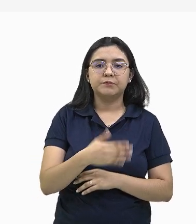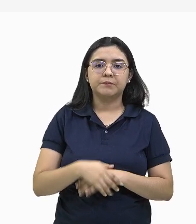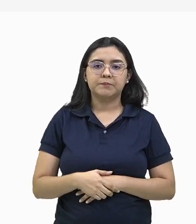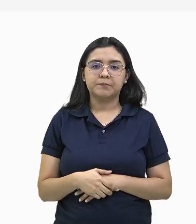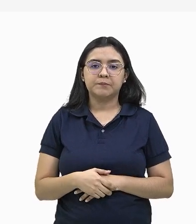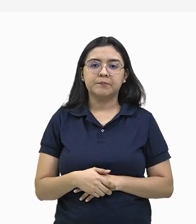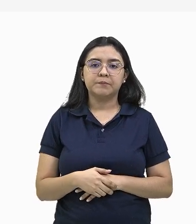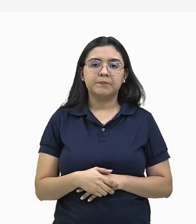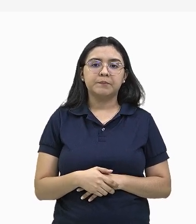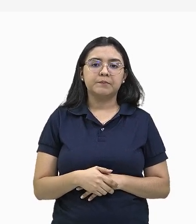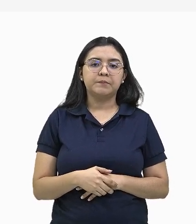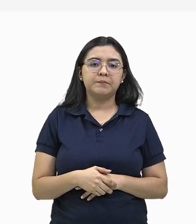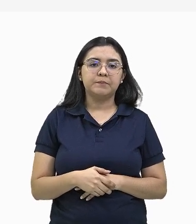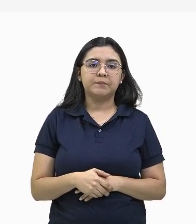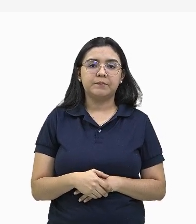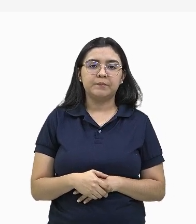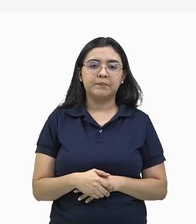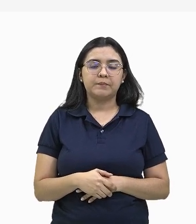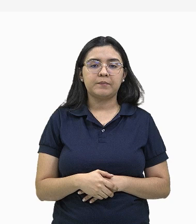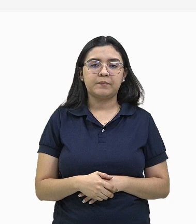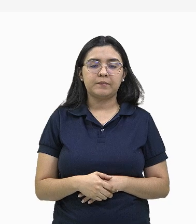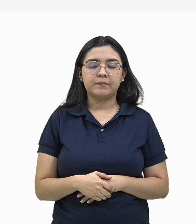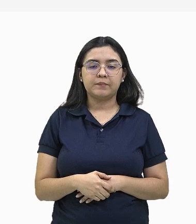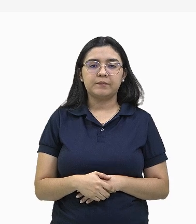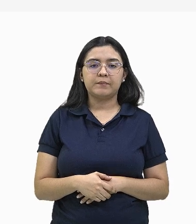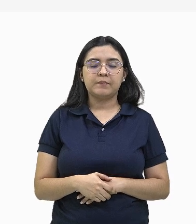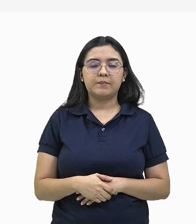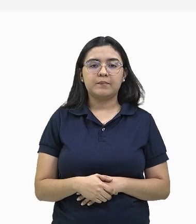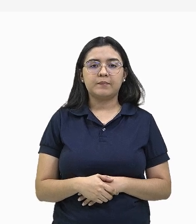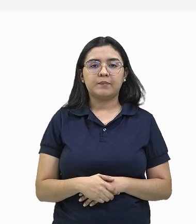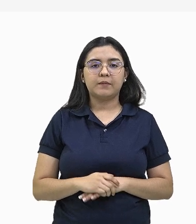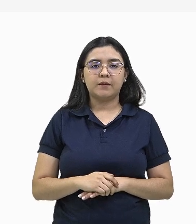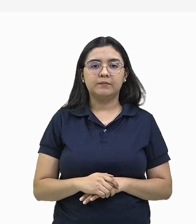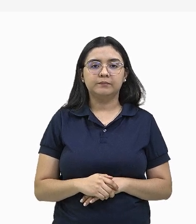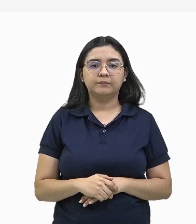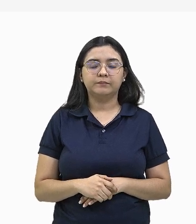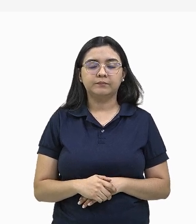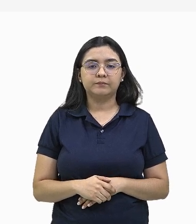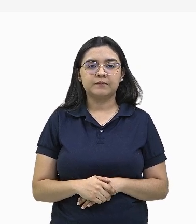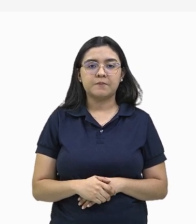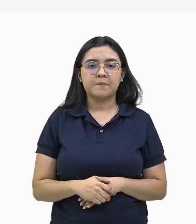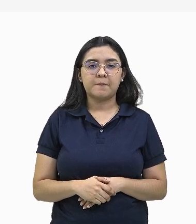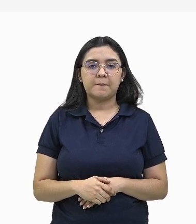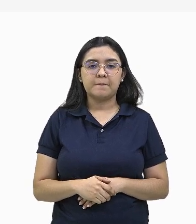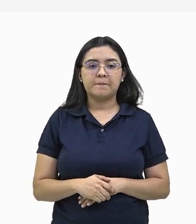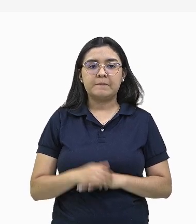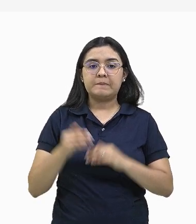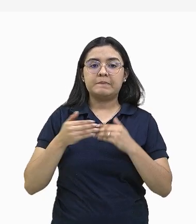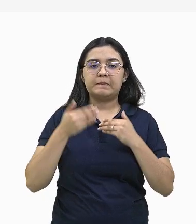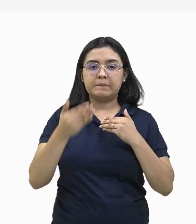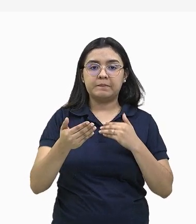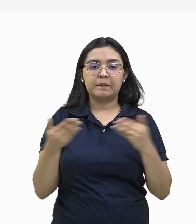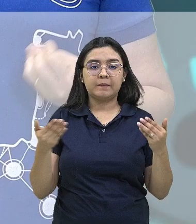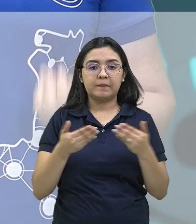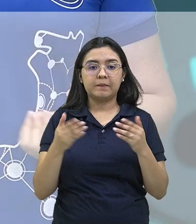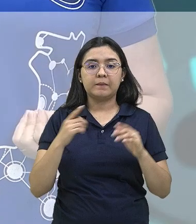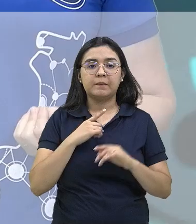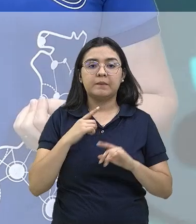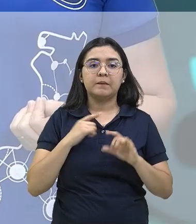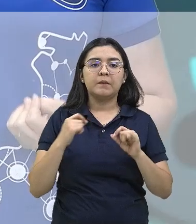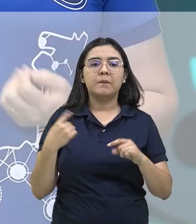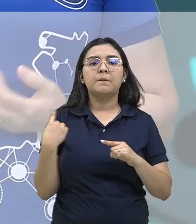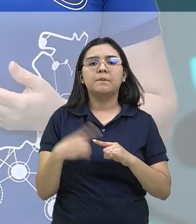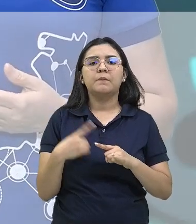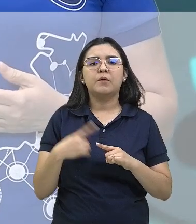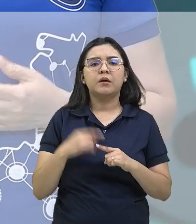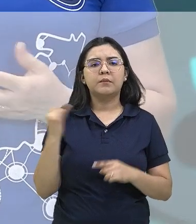peixes, a diminuição, no caso, né, dos peixes. Então, muito bem. Continuando, nós temos agora, por que é